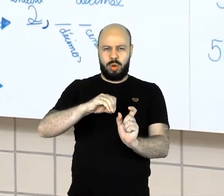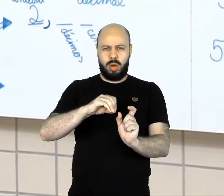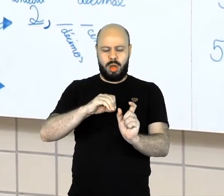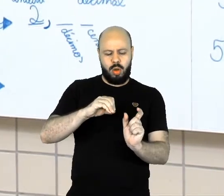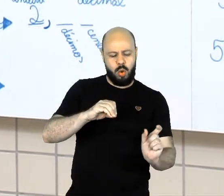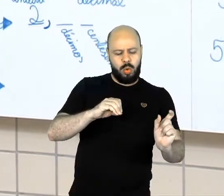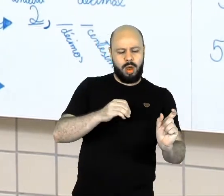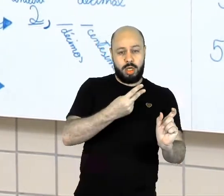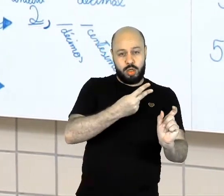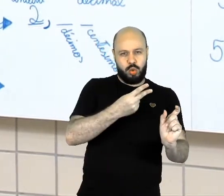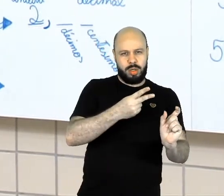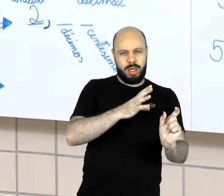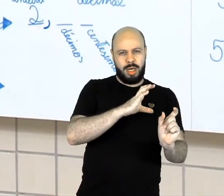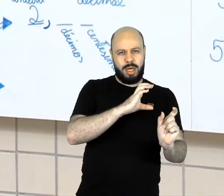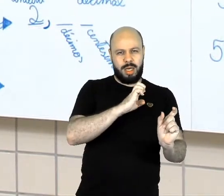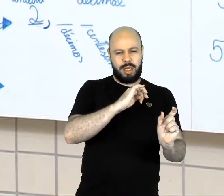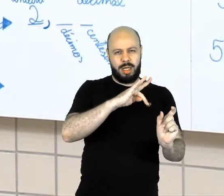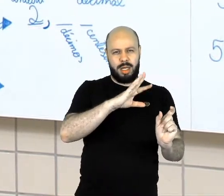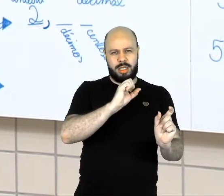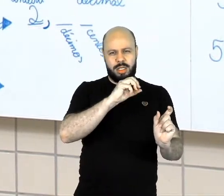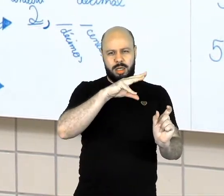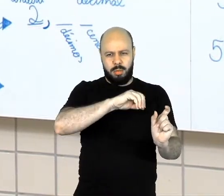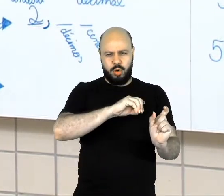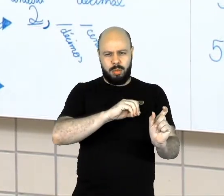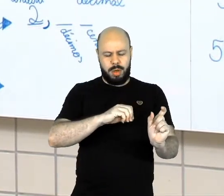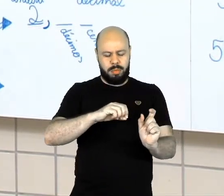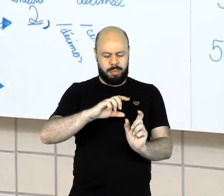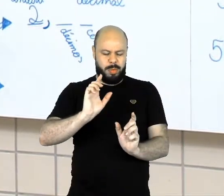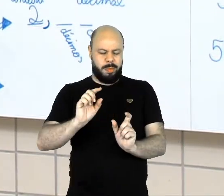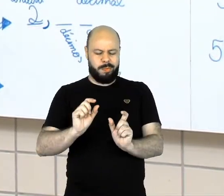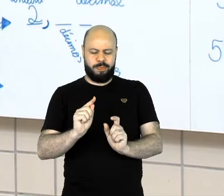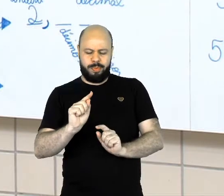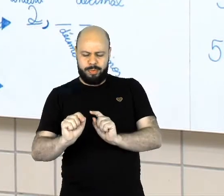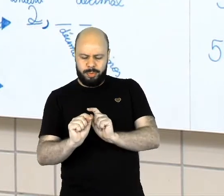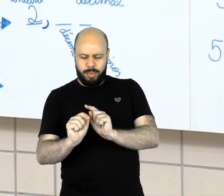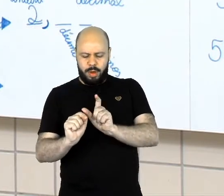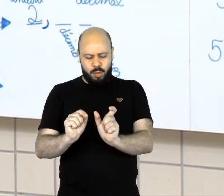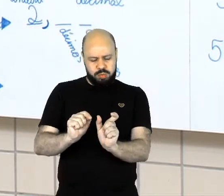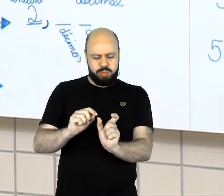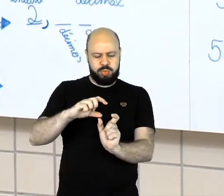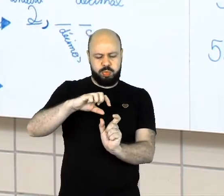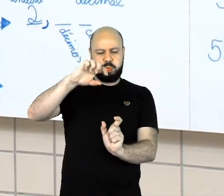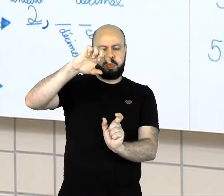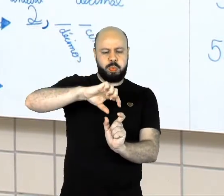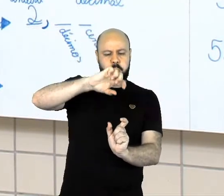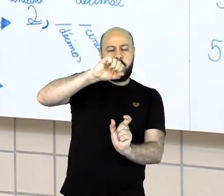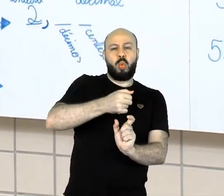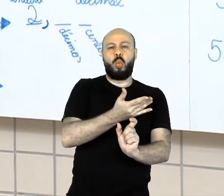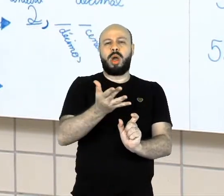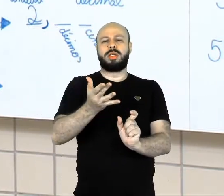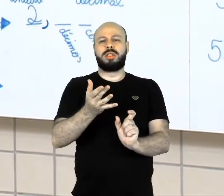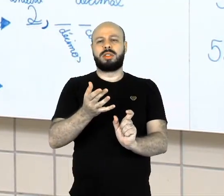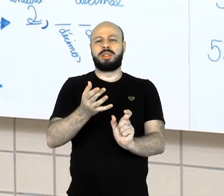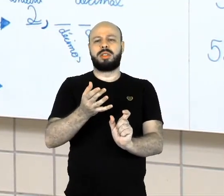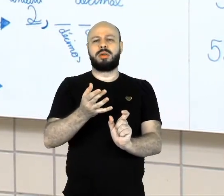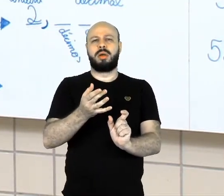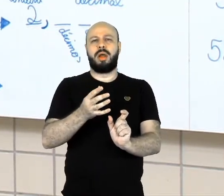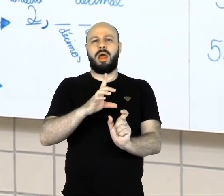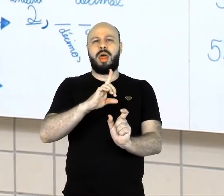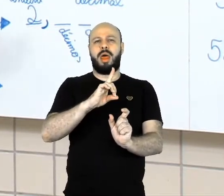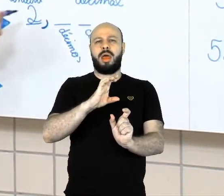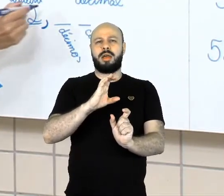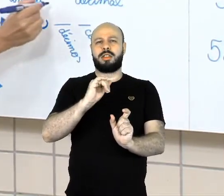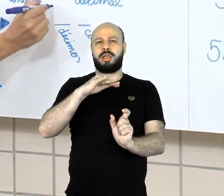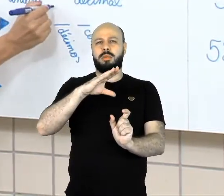quantas barrinhas? Uma, duas, três. Essas barrinhas representam o décimo.